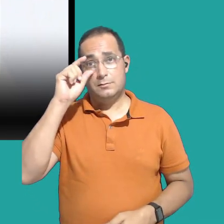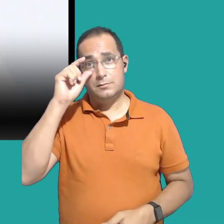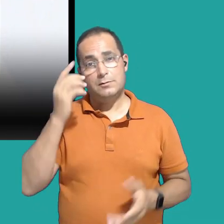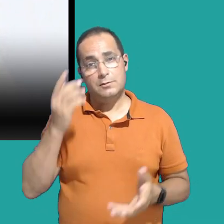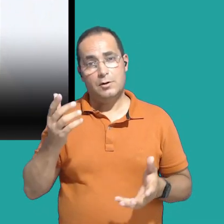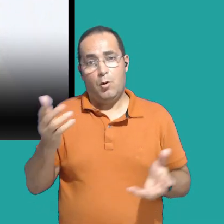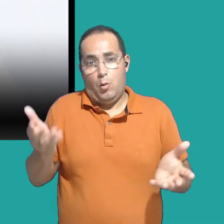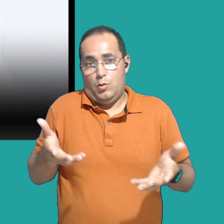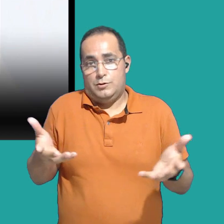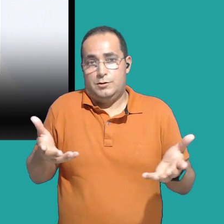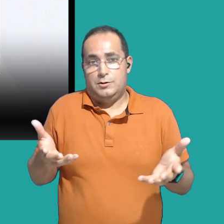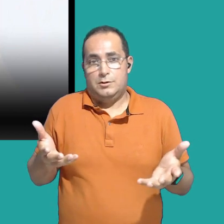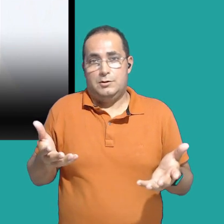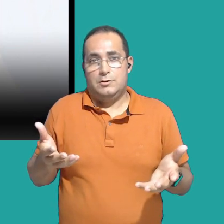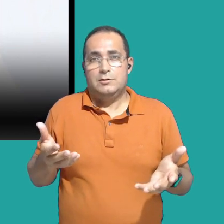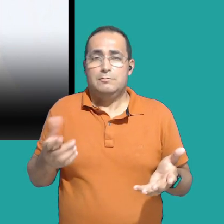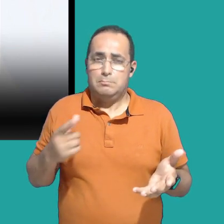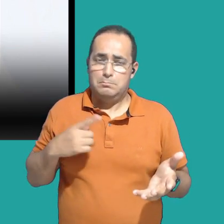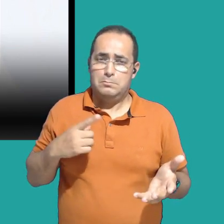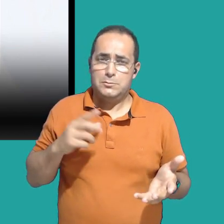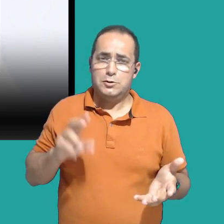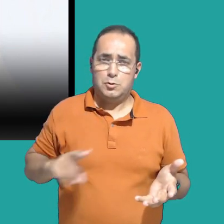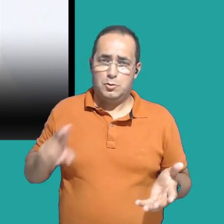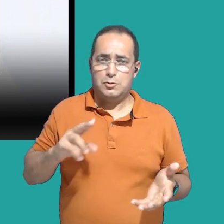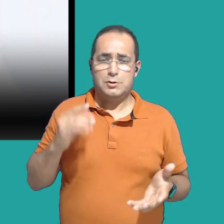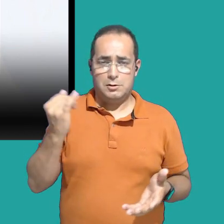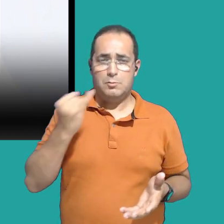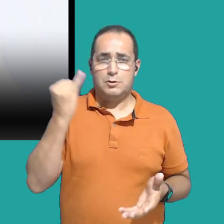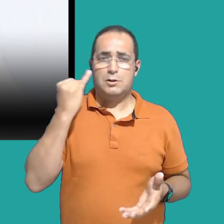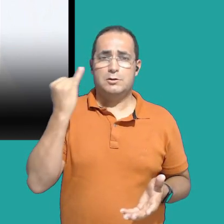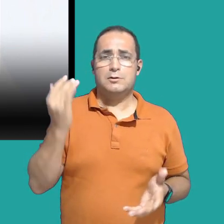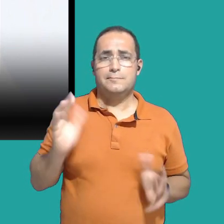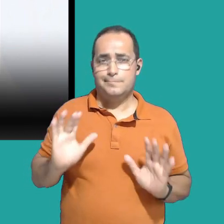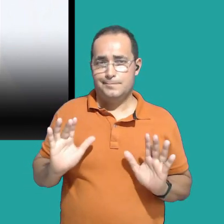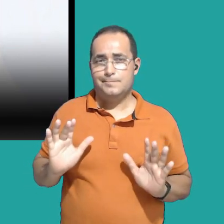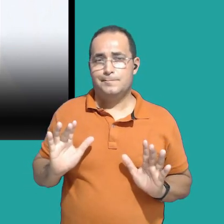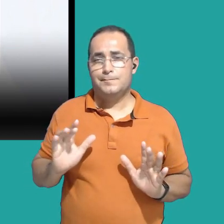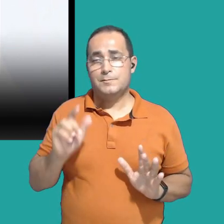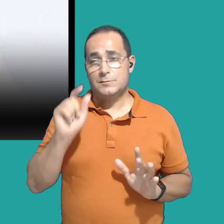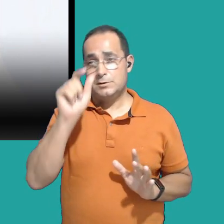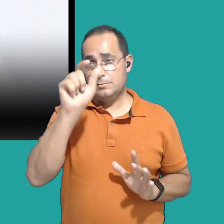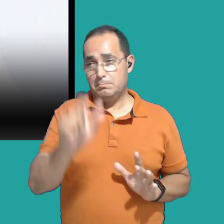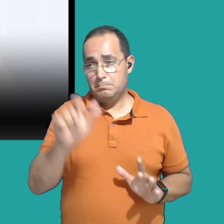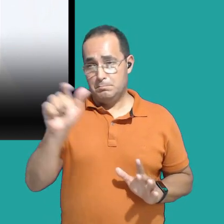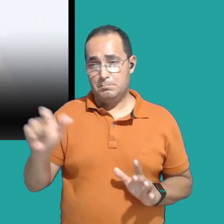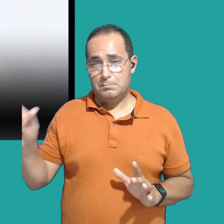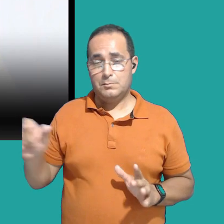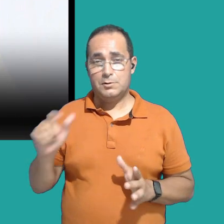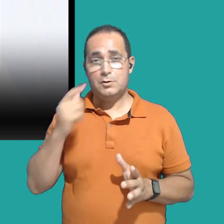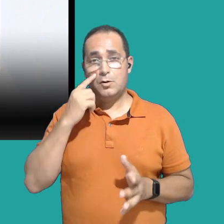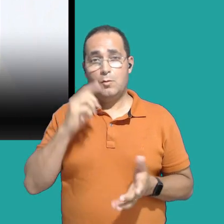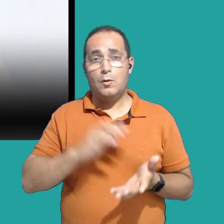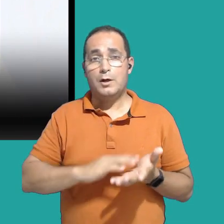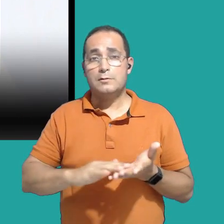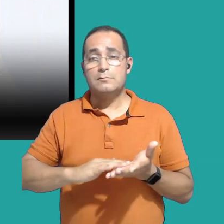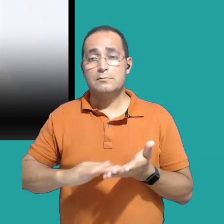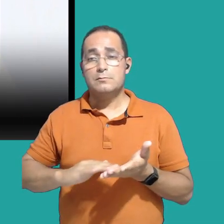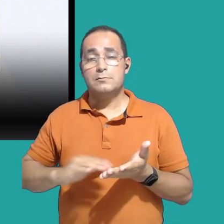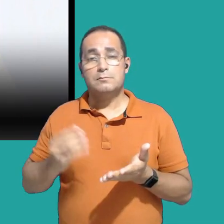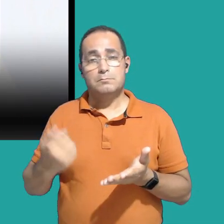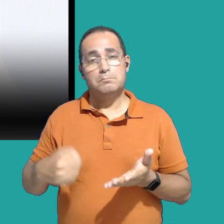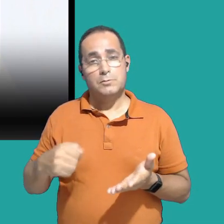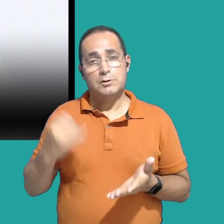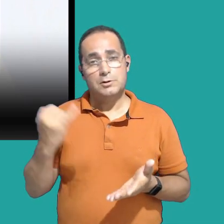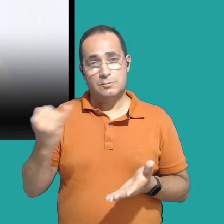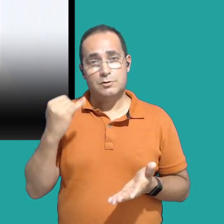braille, né, que hoje em dia ainda se usa, e eu acho que é importante, porque é importante que as pessoas vejam